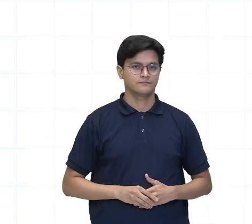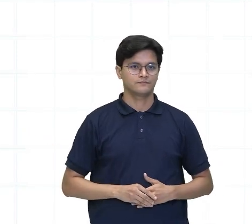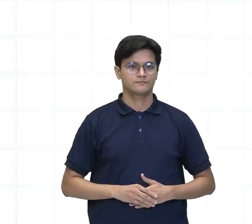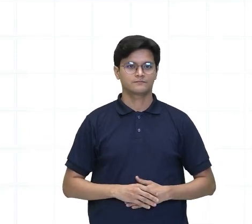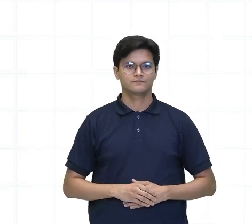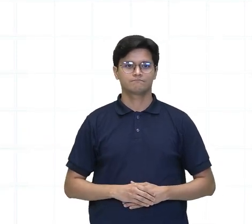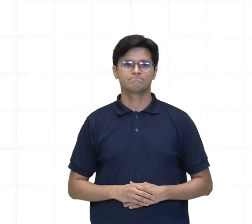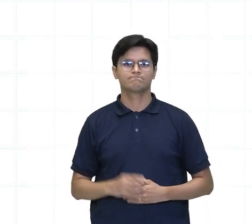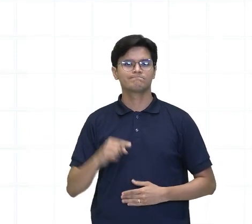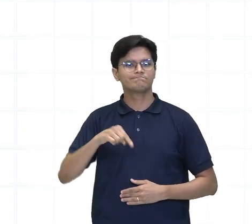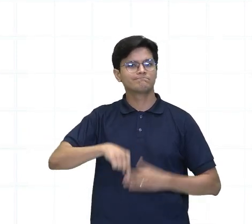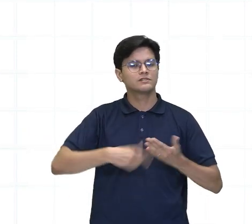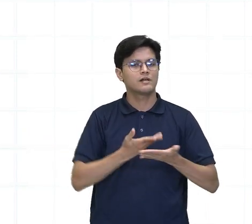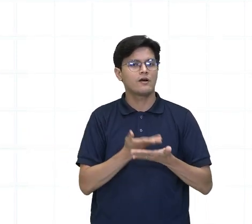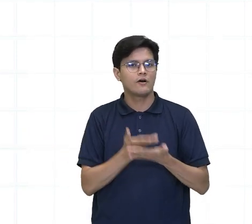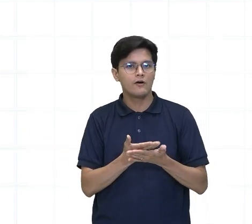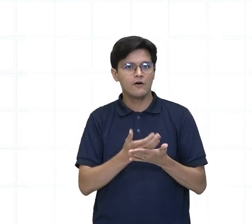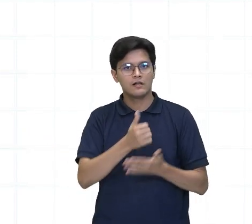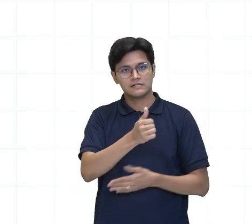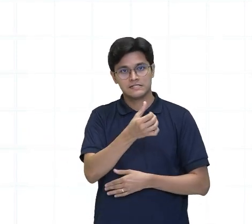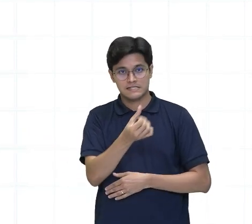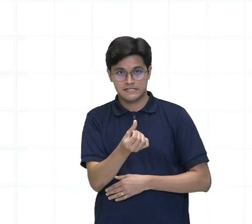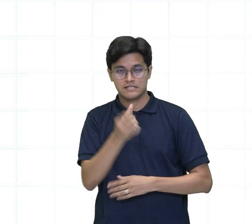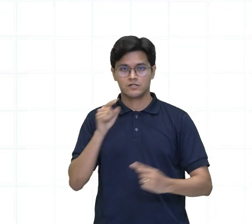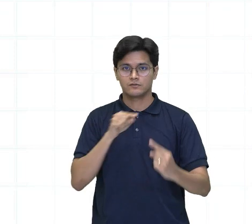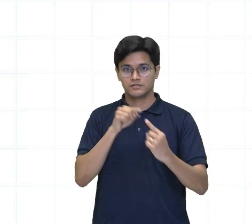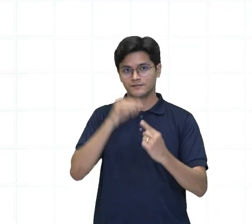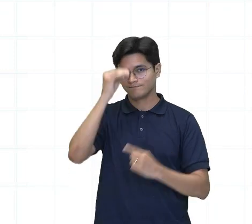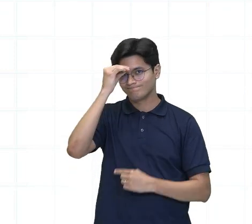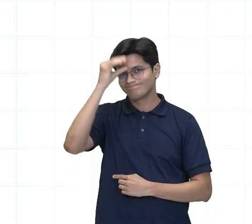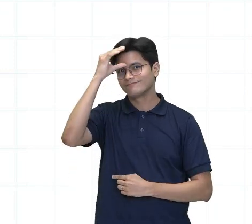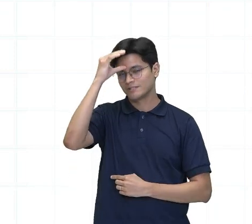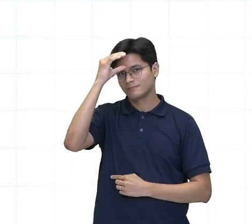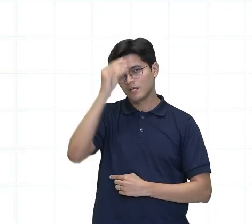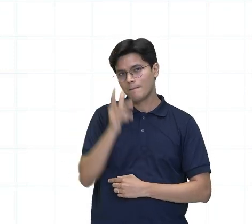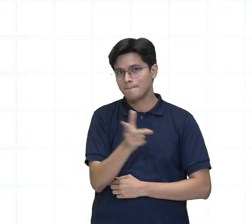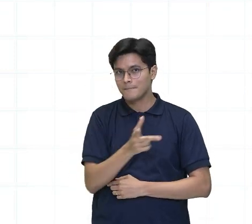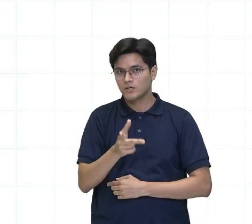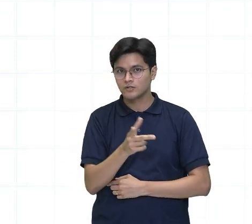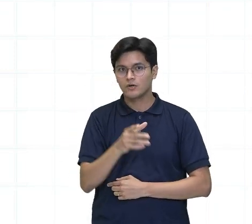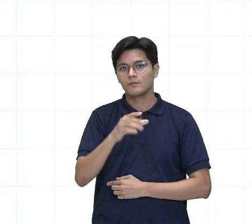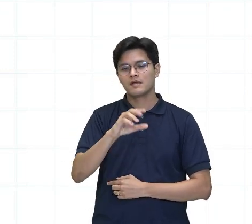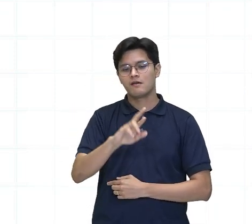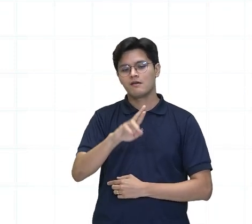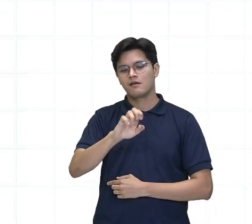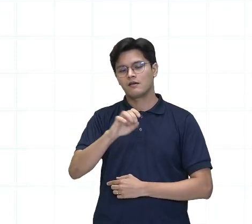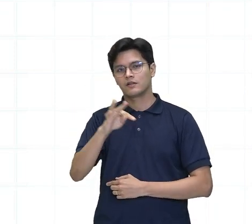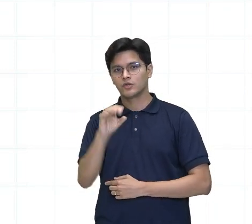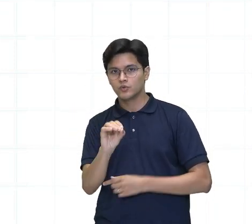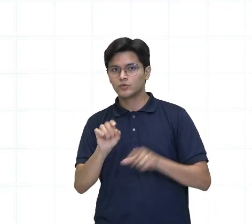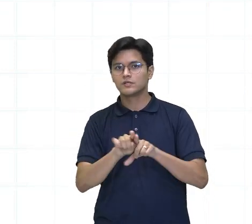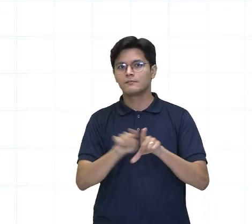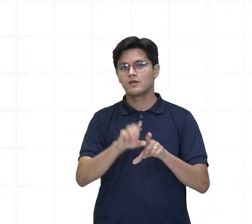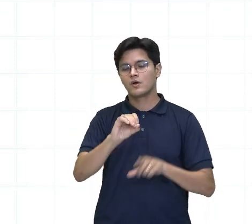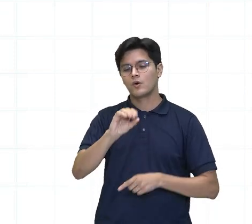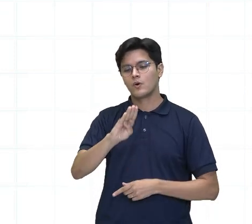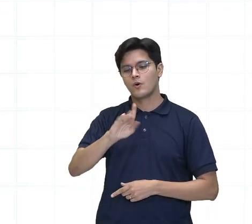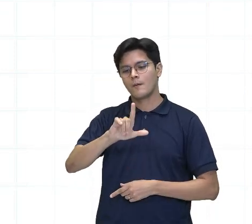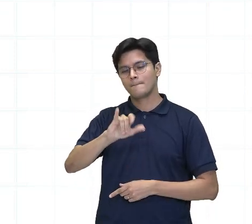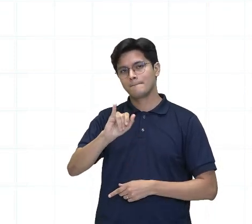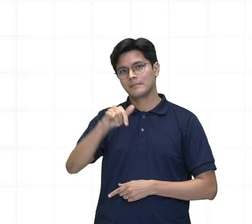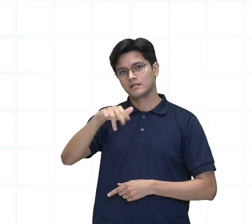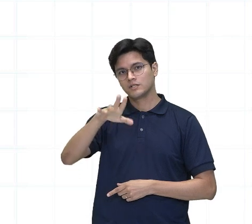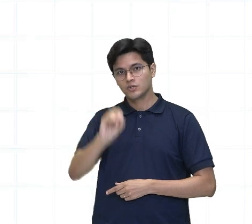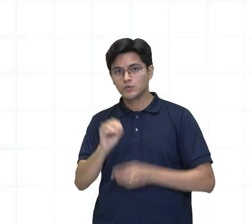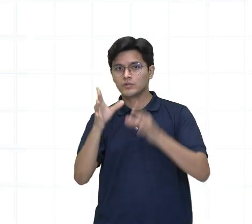Esta é a aula 16, o objeto de conhecimento é pronomes do caso reto e oblíquo. O detalhamento é a diferença